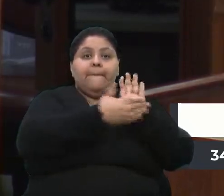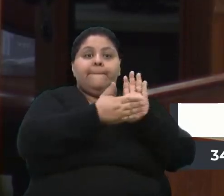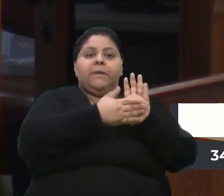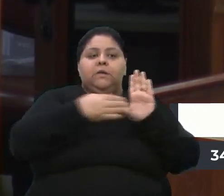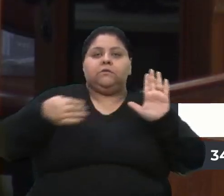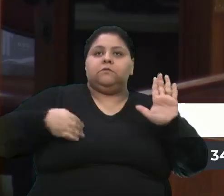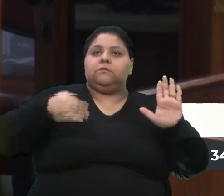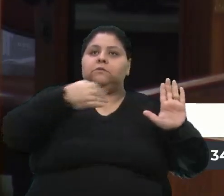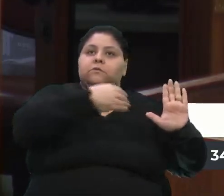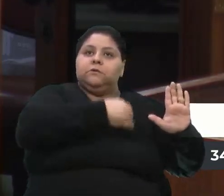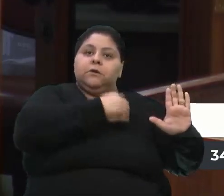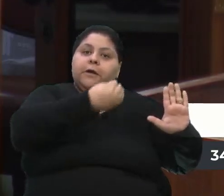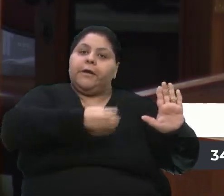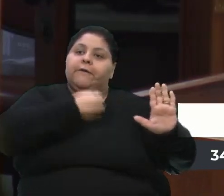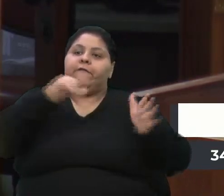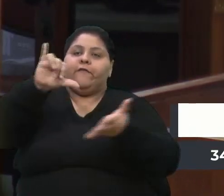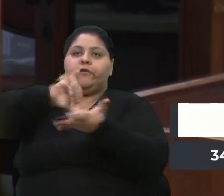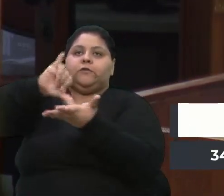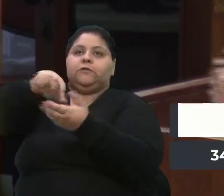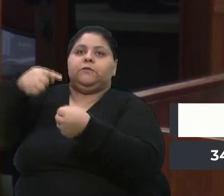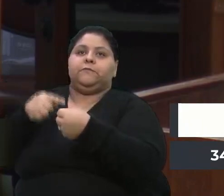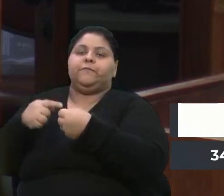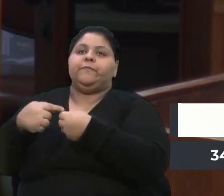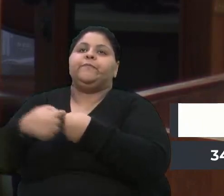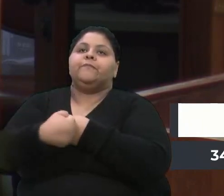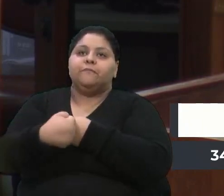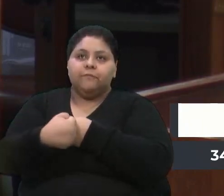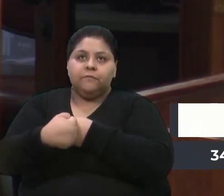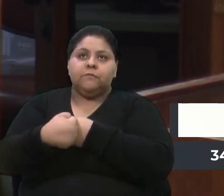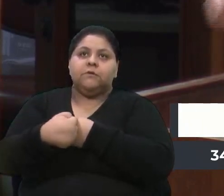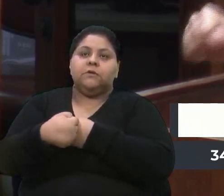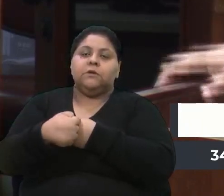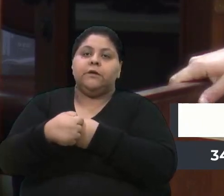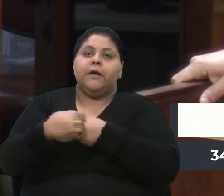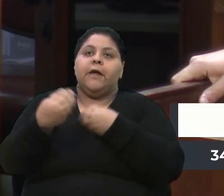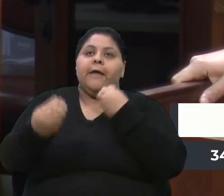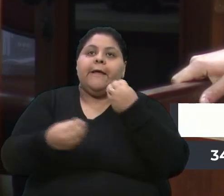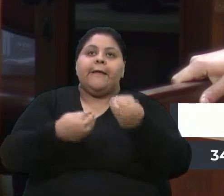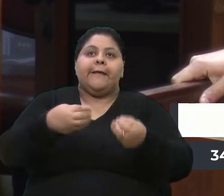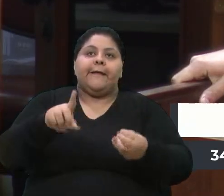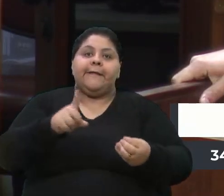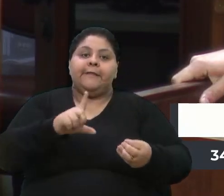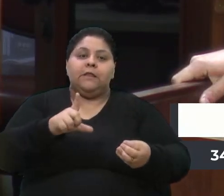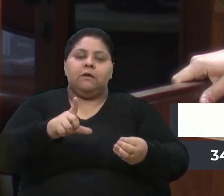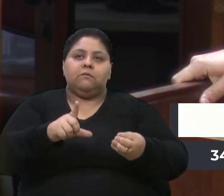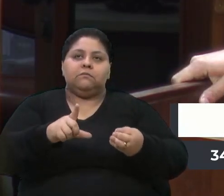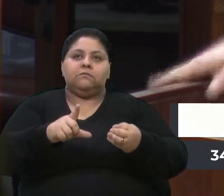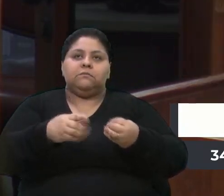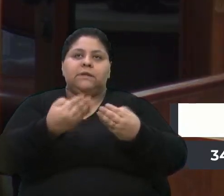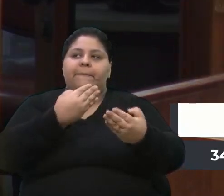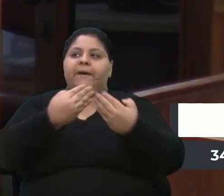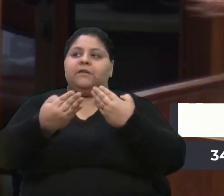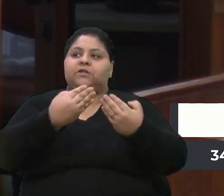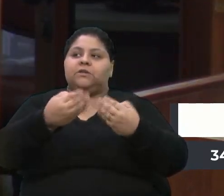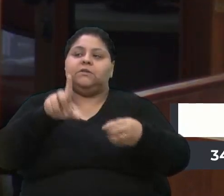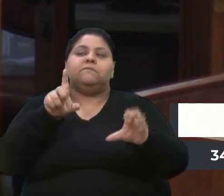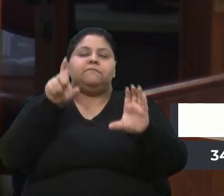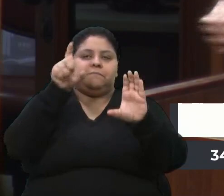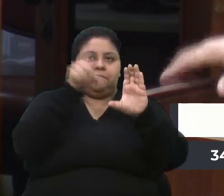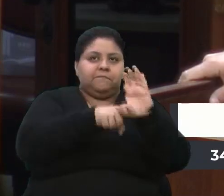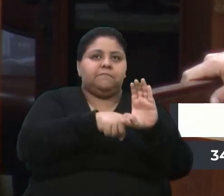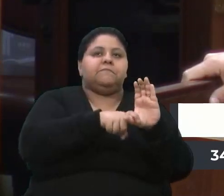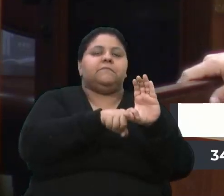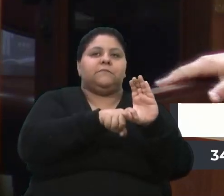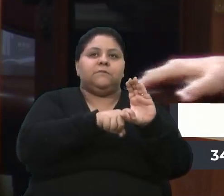quem vive no centro da cidade, para quem não depende das políticas públicas, ou quem ataca o